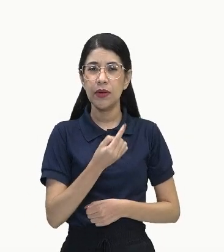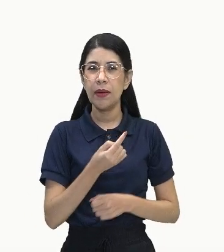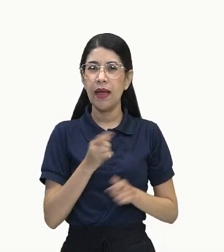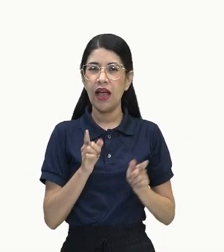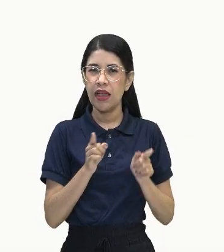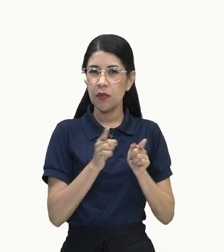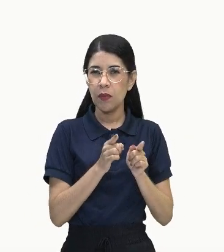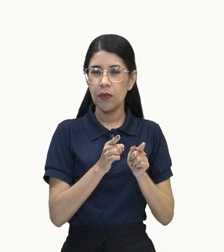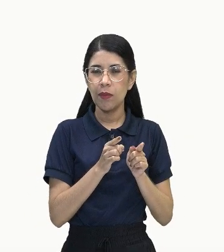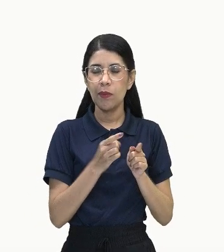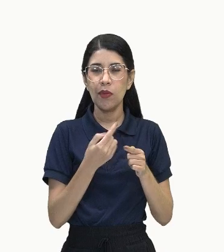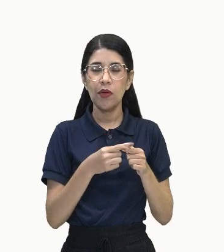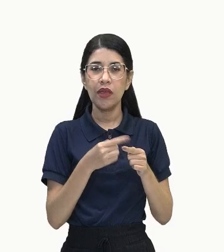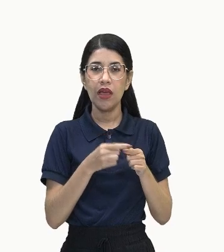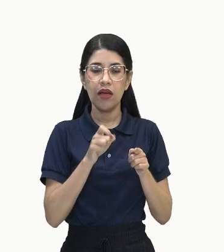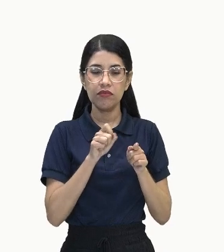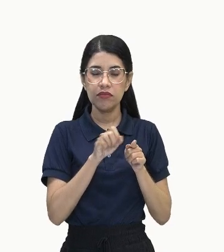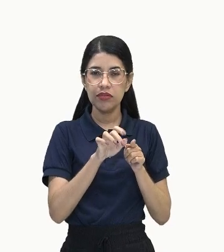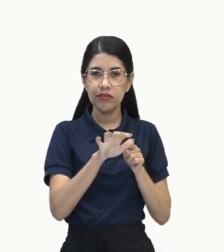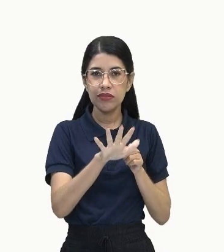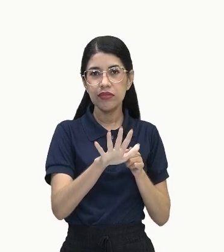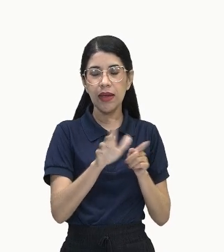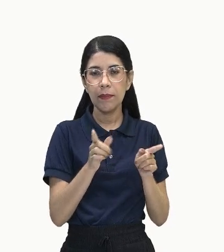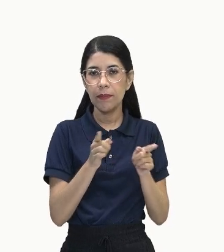pequeno, da luz visível,